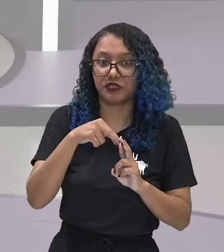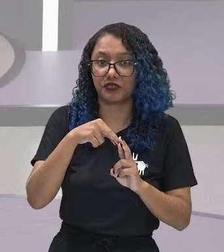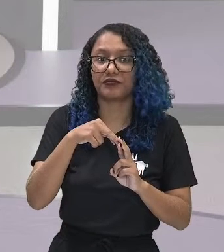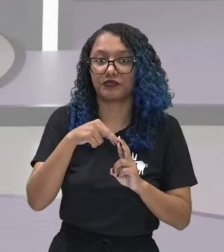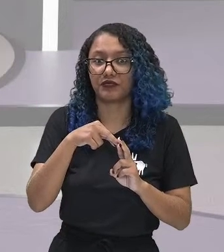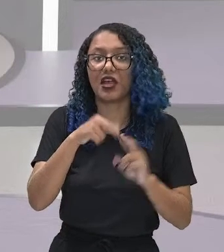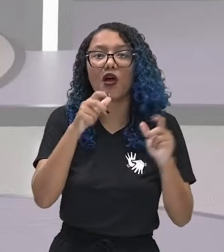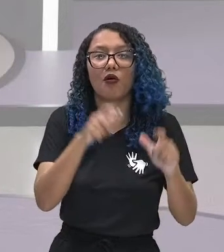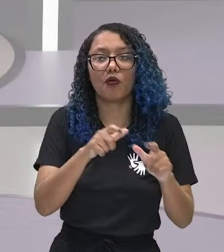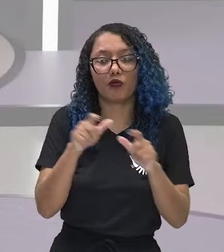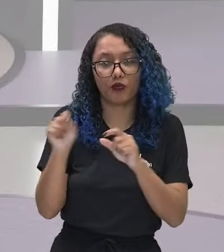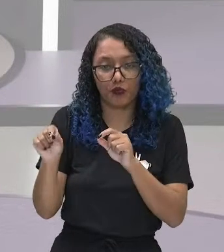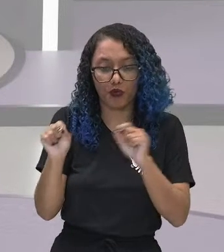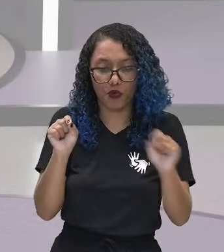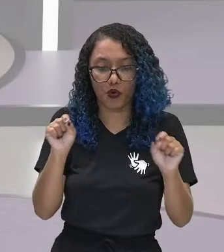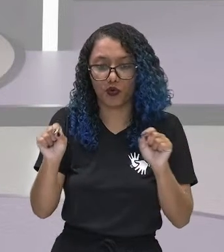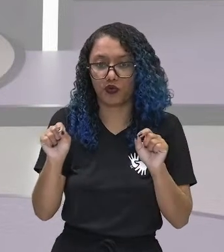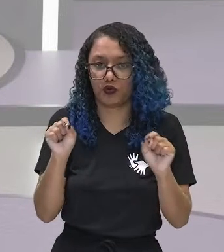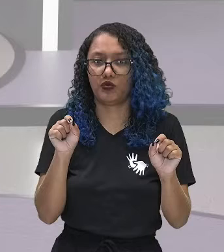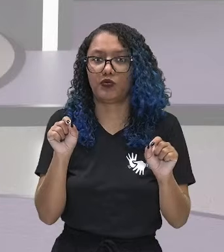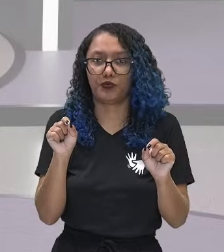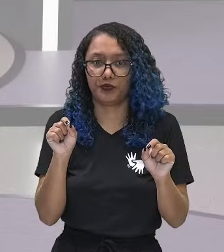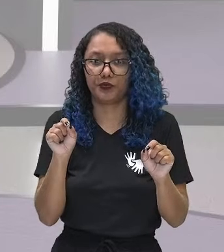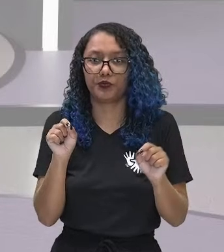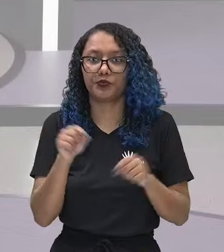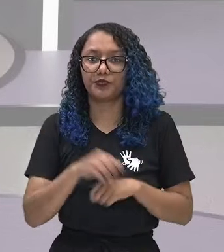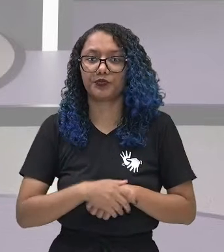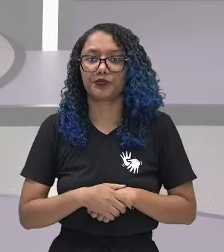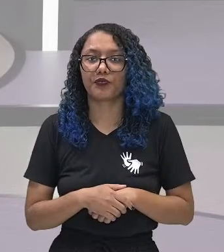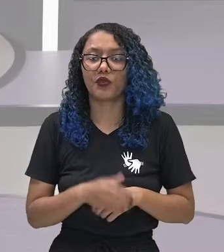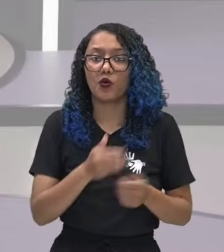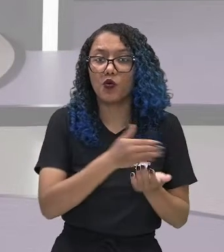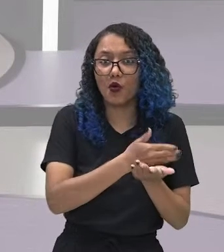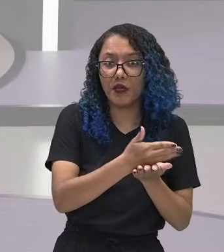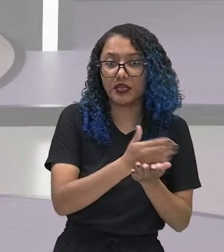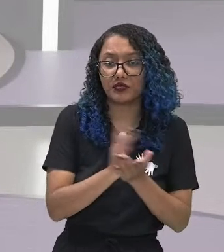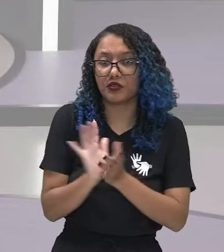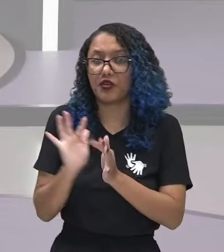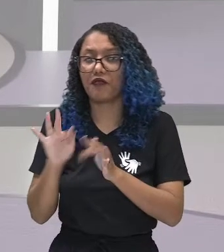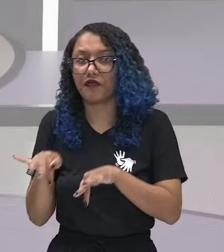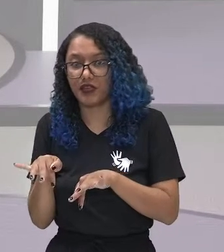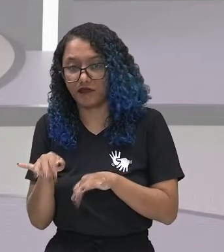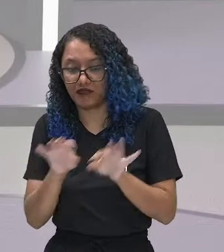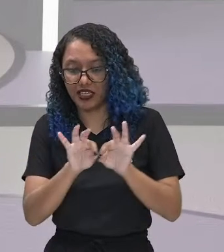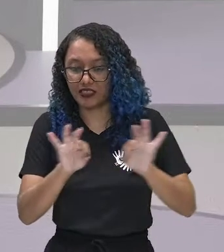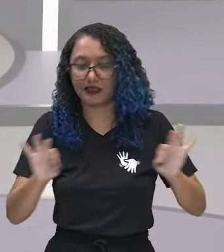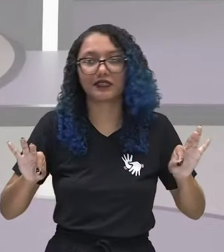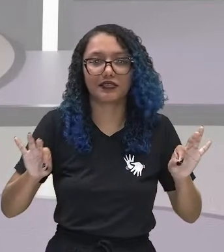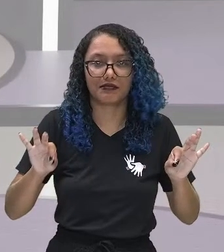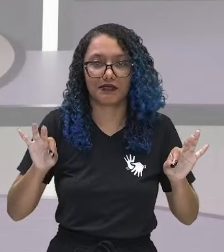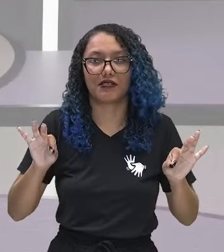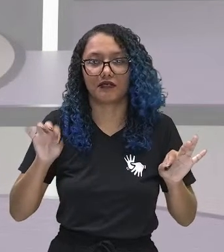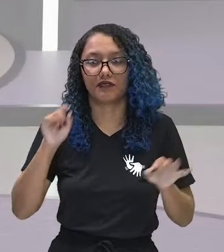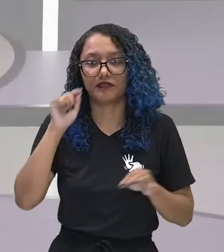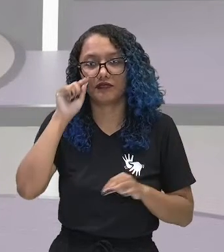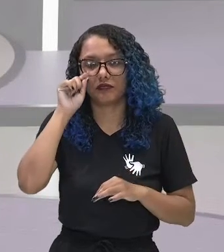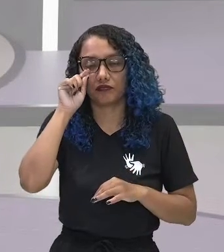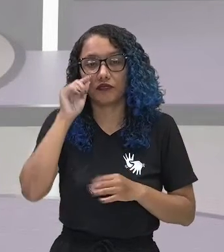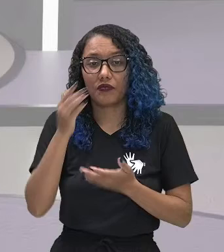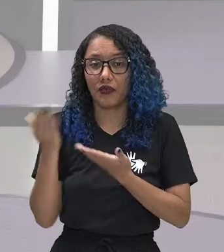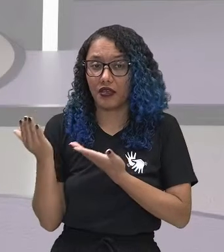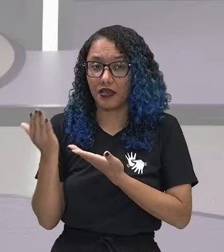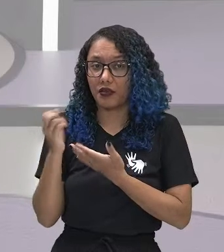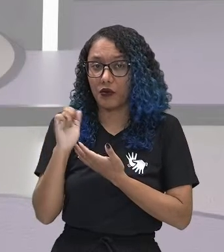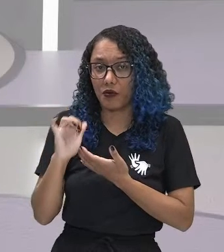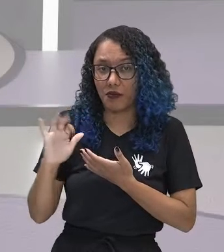de início e de fim desse segmento. Aqui nesse exemplo a gente tem no mapa a distância entre Benjamin